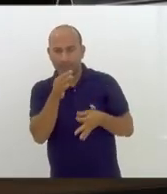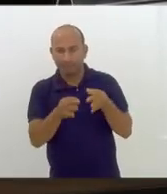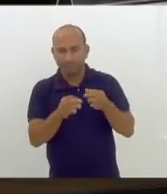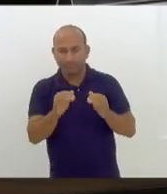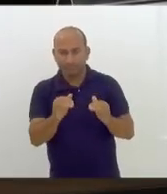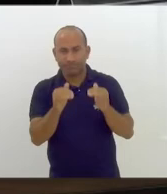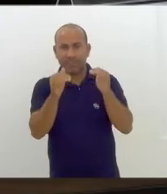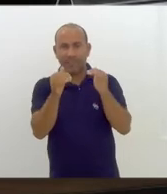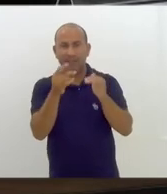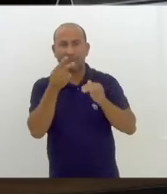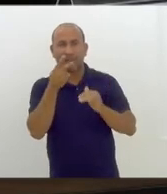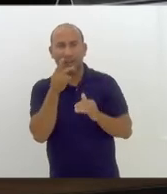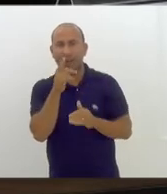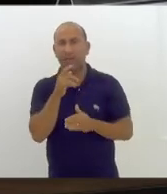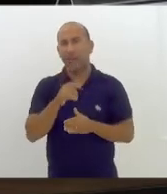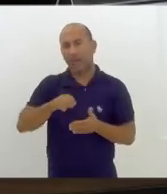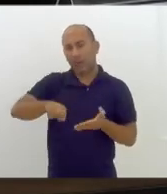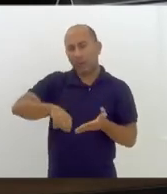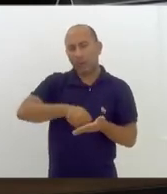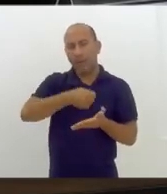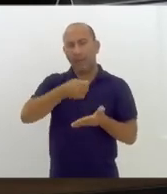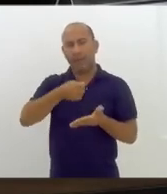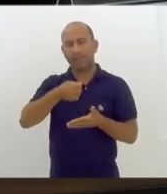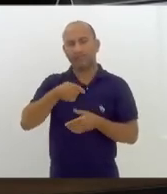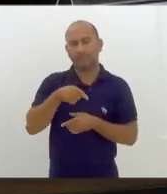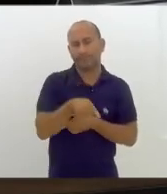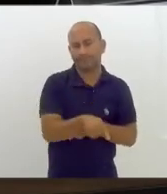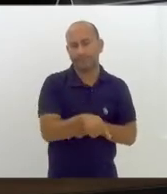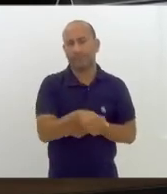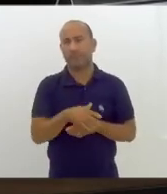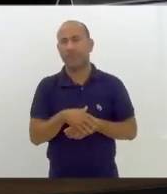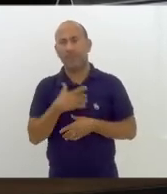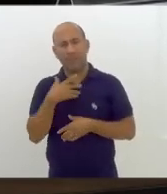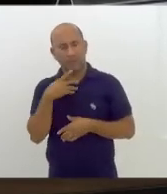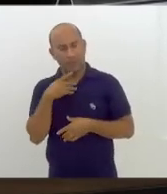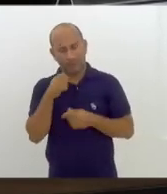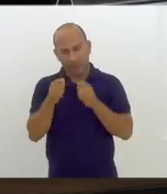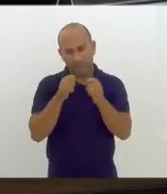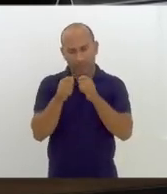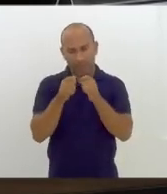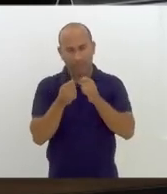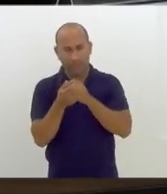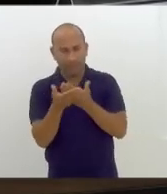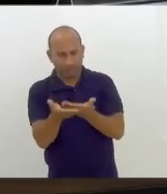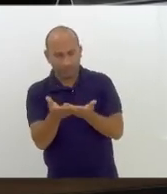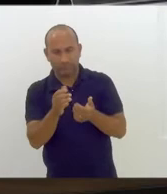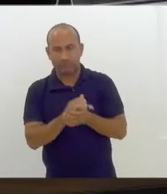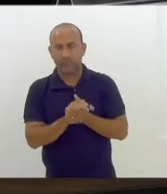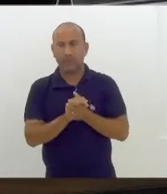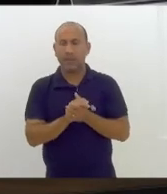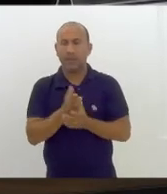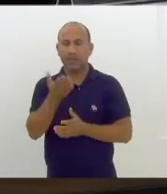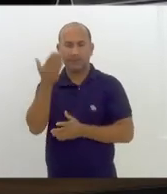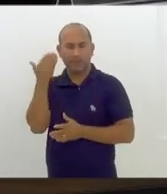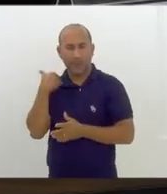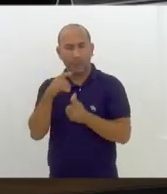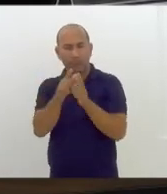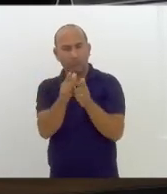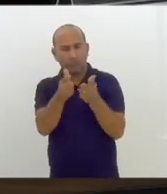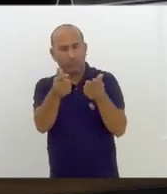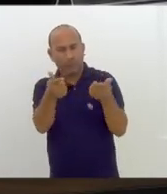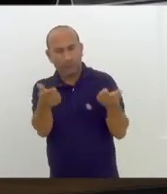a Colher, não é? Eu o entrevistei. Nessa época, o jornal O Globo tinha